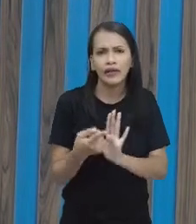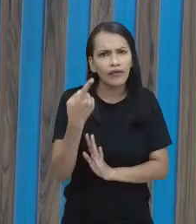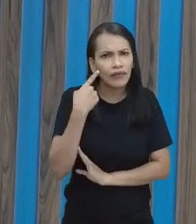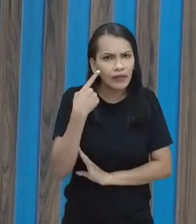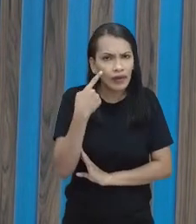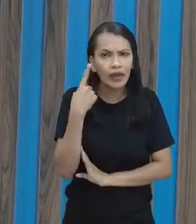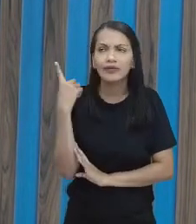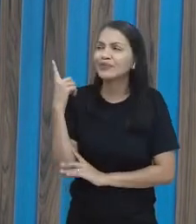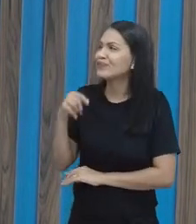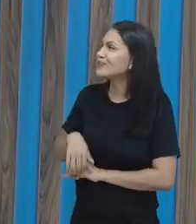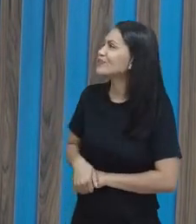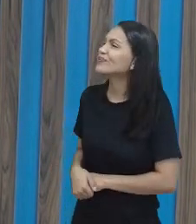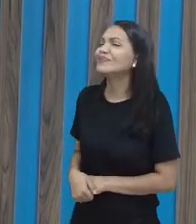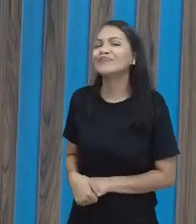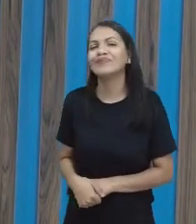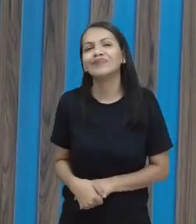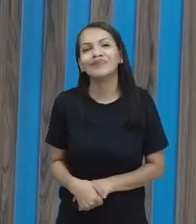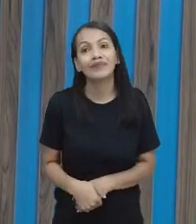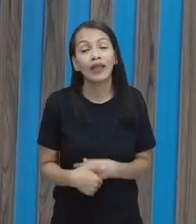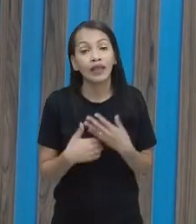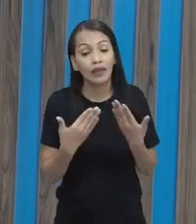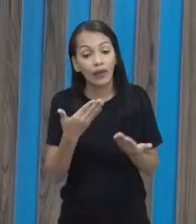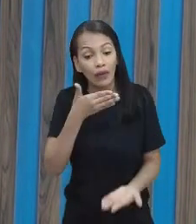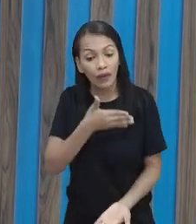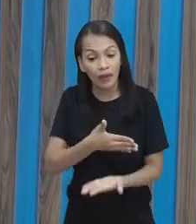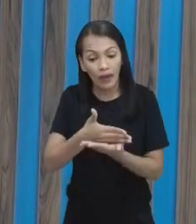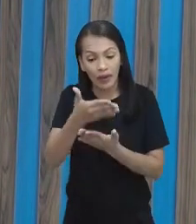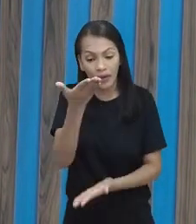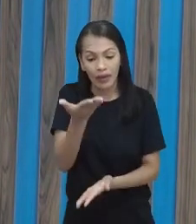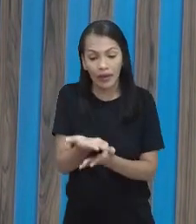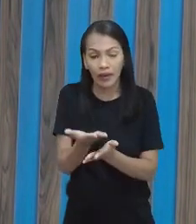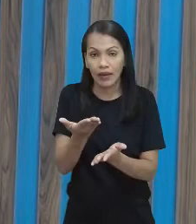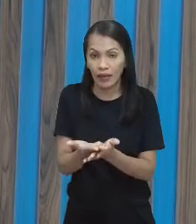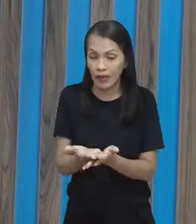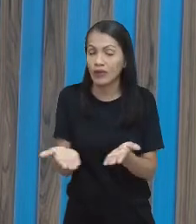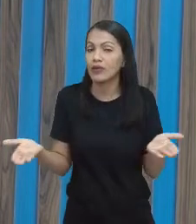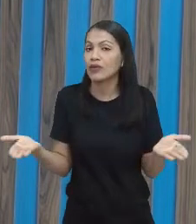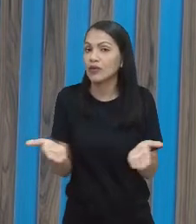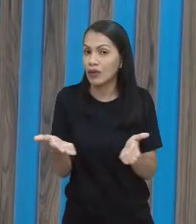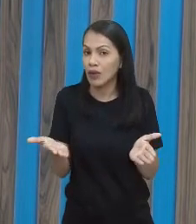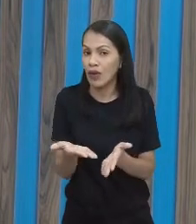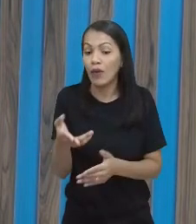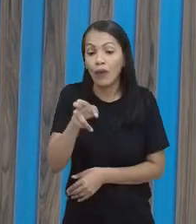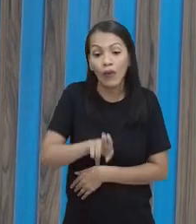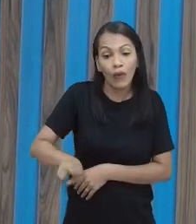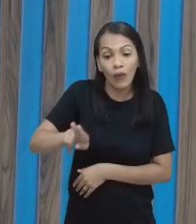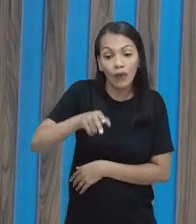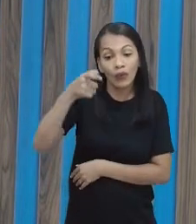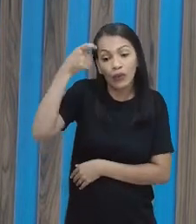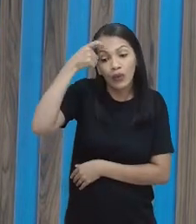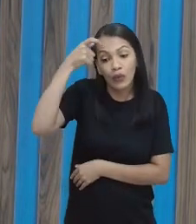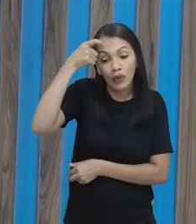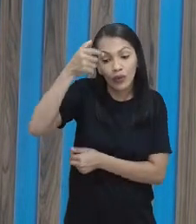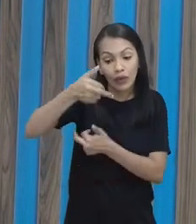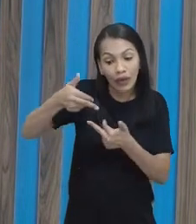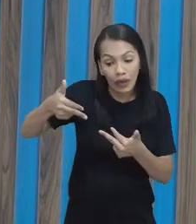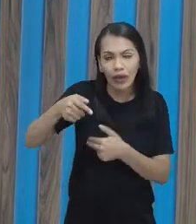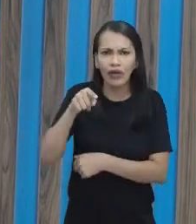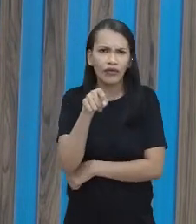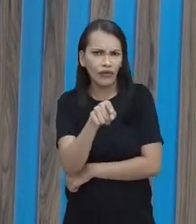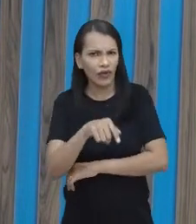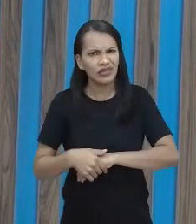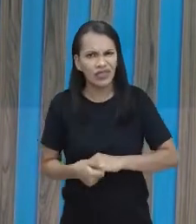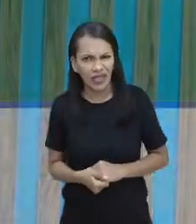nisso, tá bom? E aí, começando a nossa aula de hoje sobre o consumo consciente, galera.